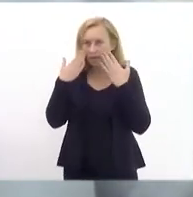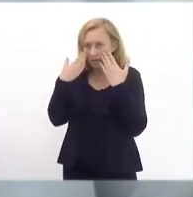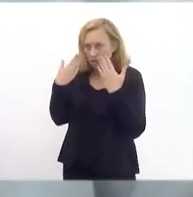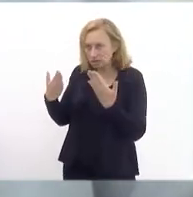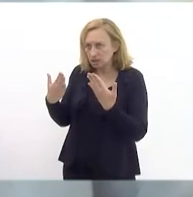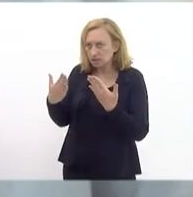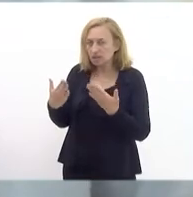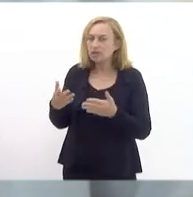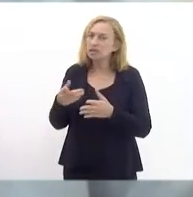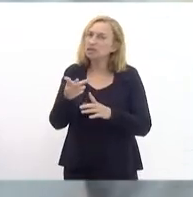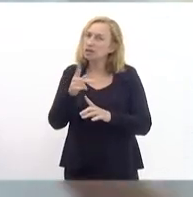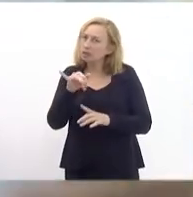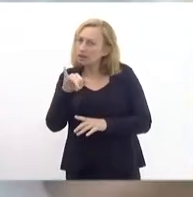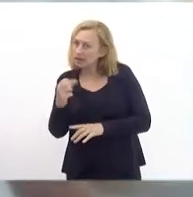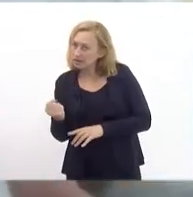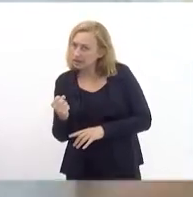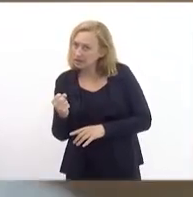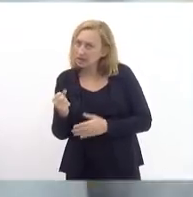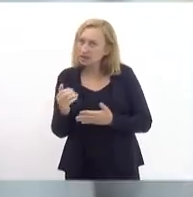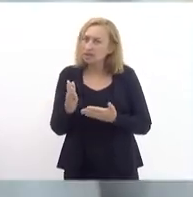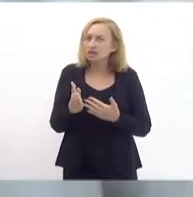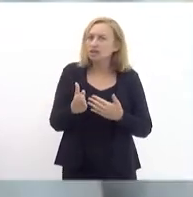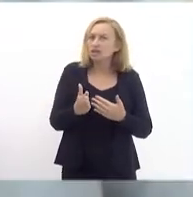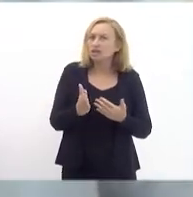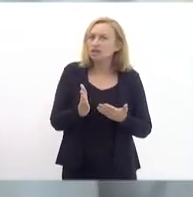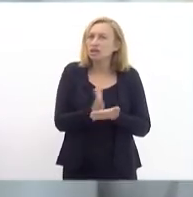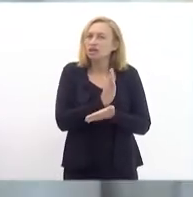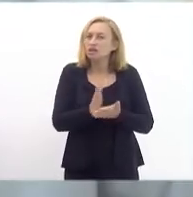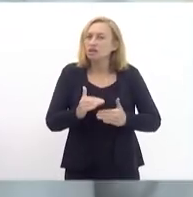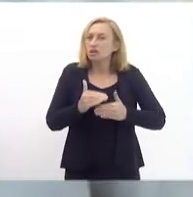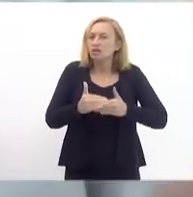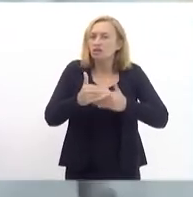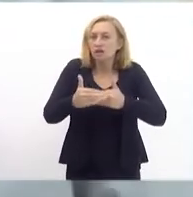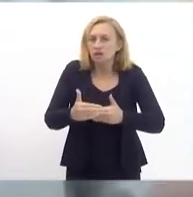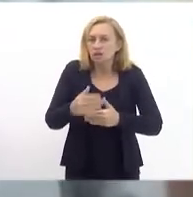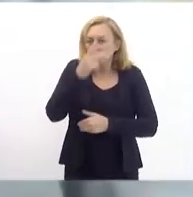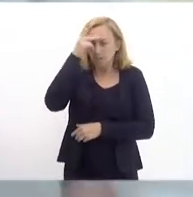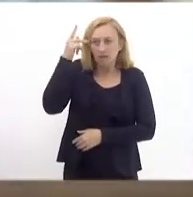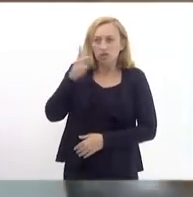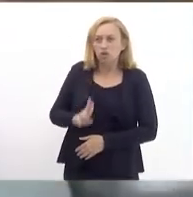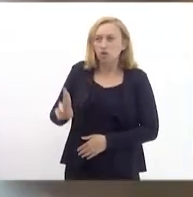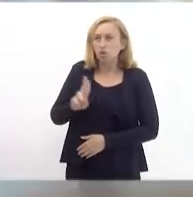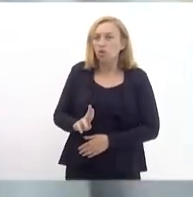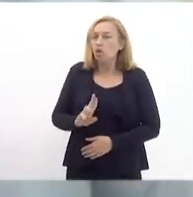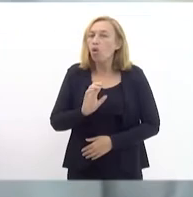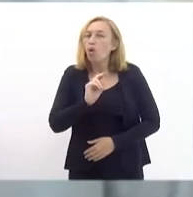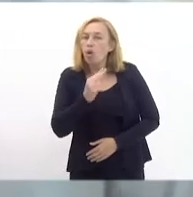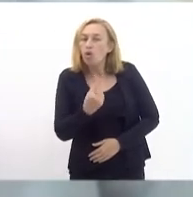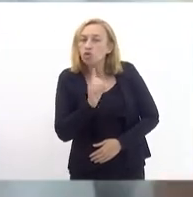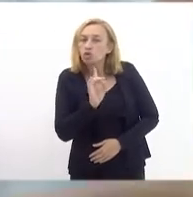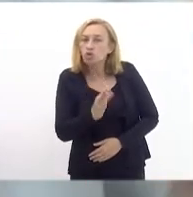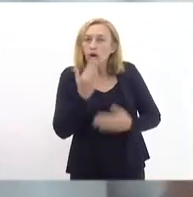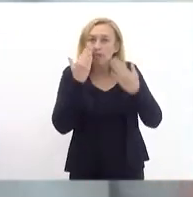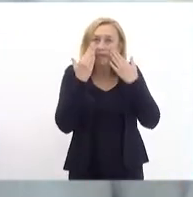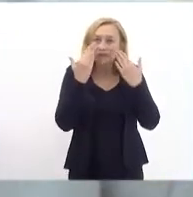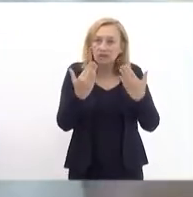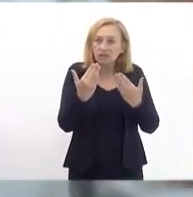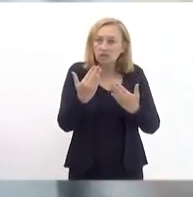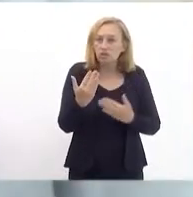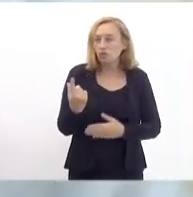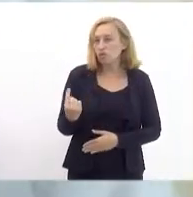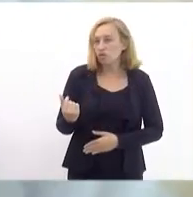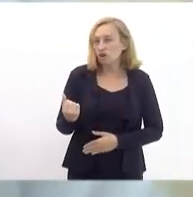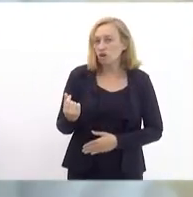nessa planilha de transporte algum avanço do usuário ou só se apresentou que está no